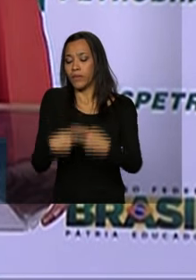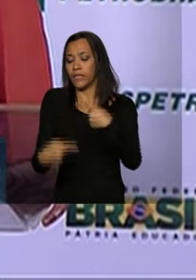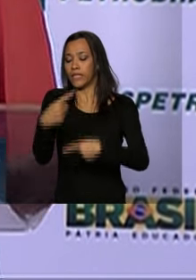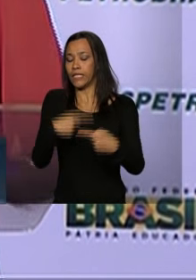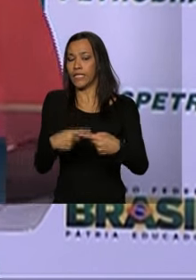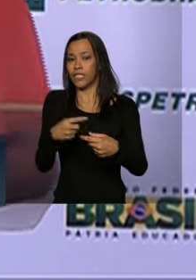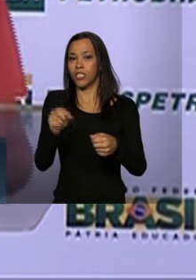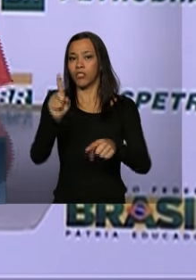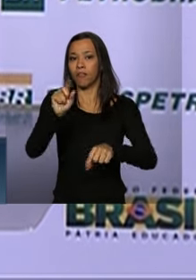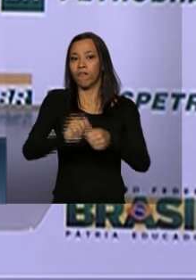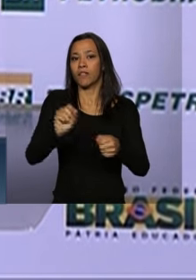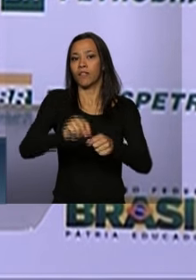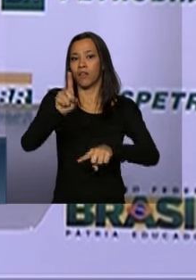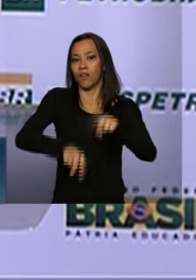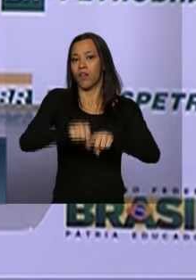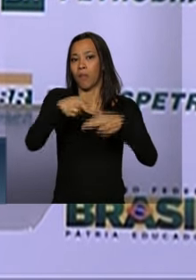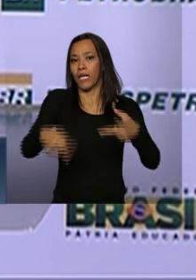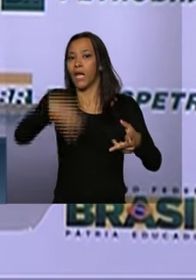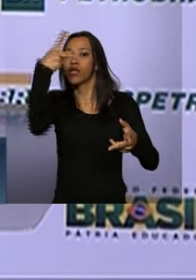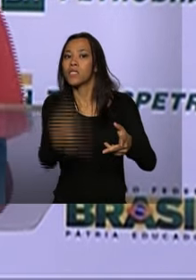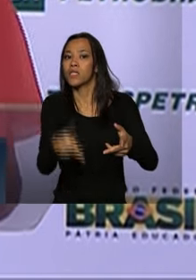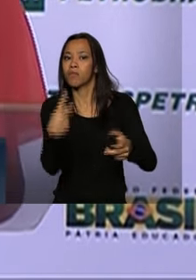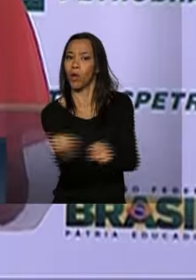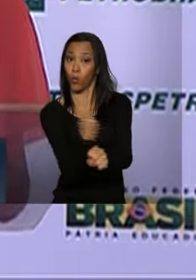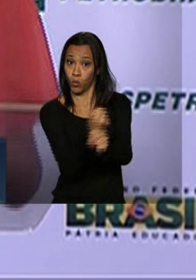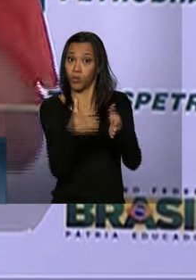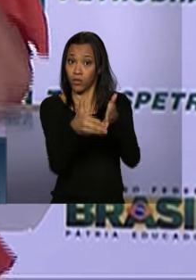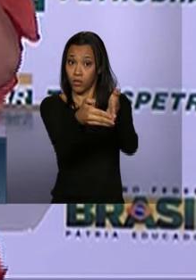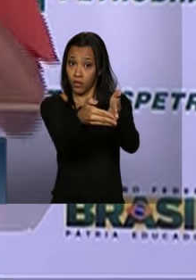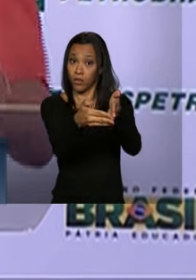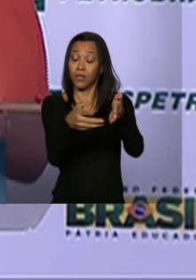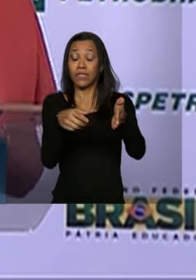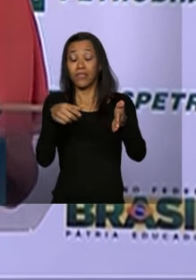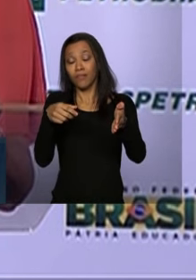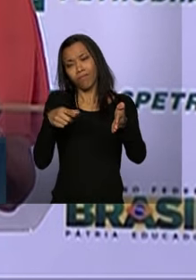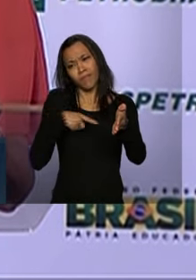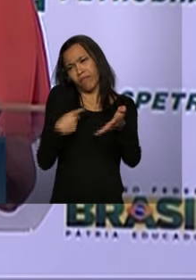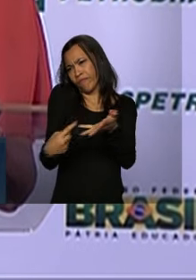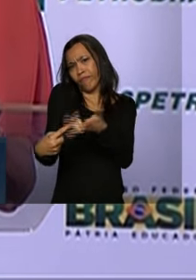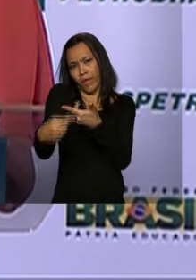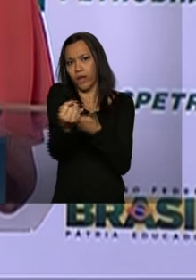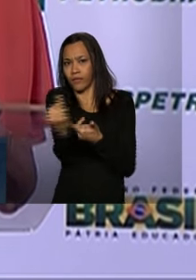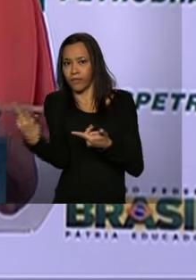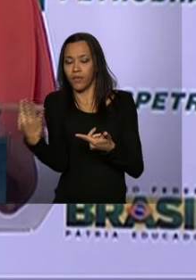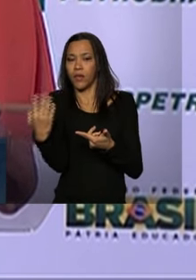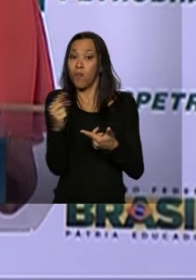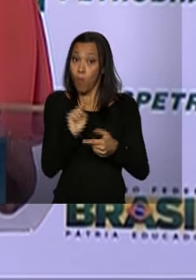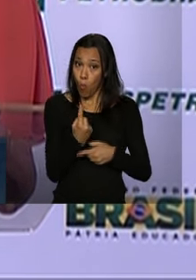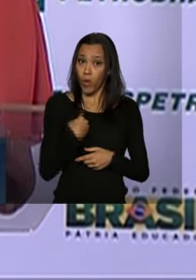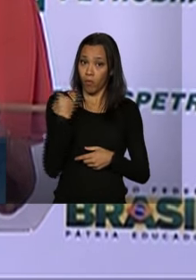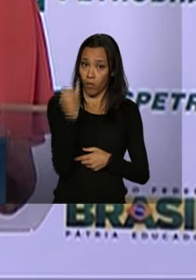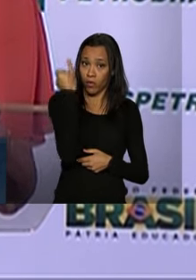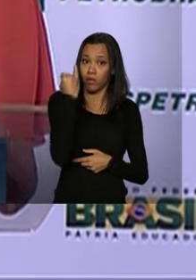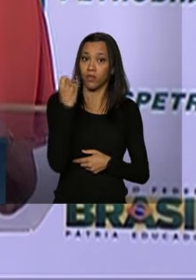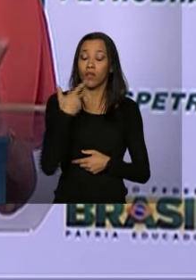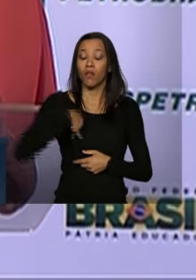conteúdo local? Além disso, por razões muito importantes, nós